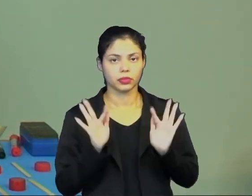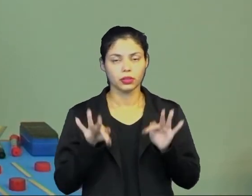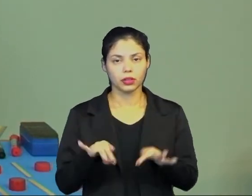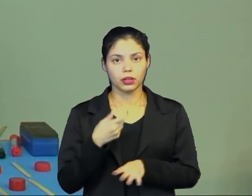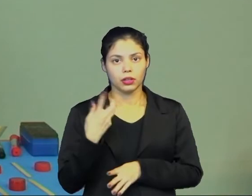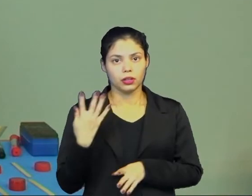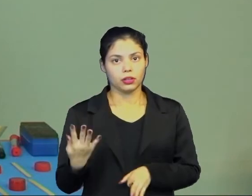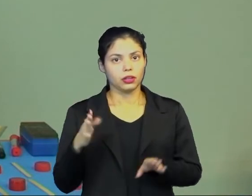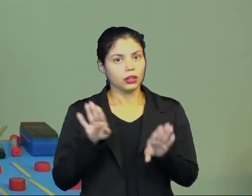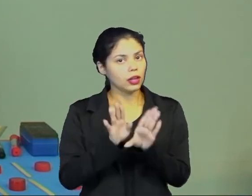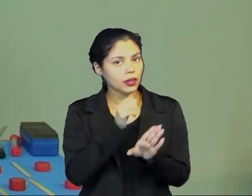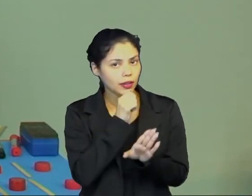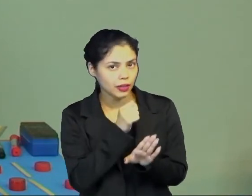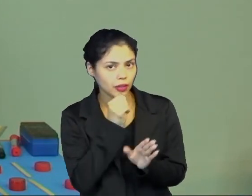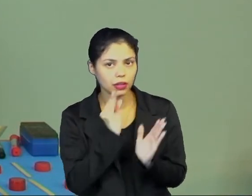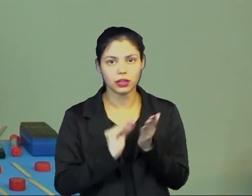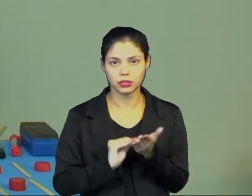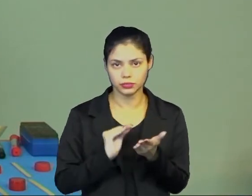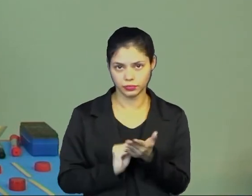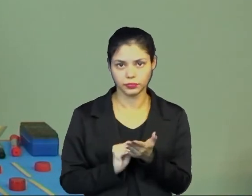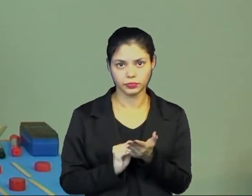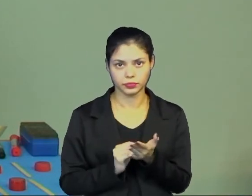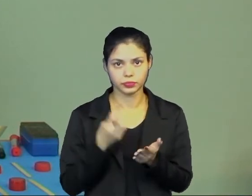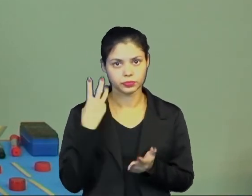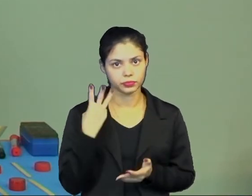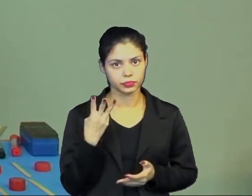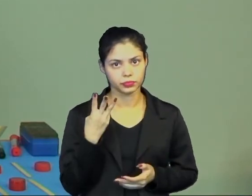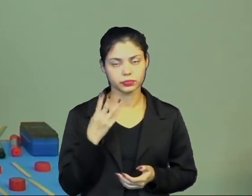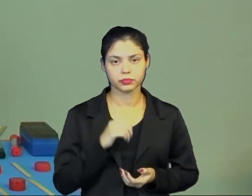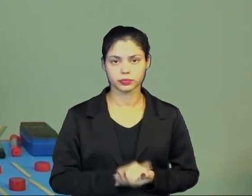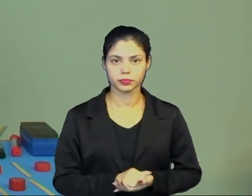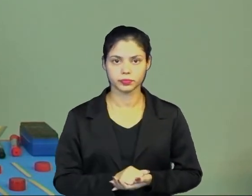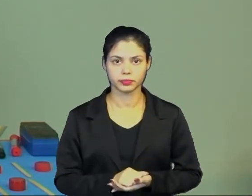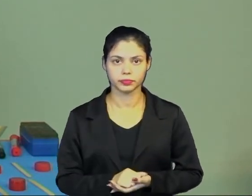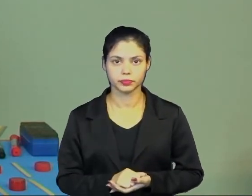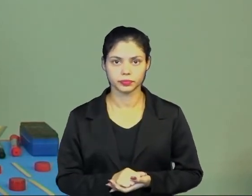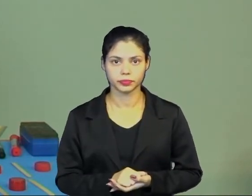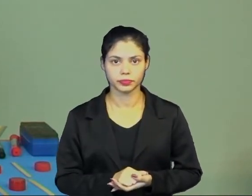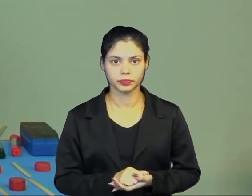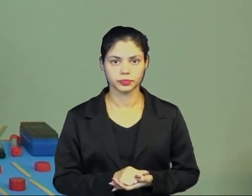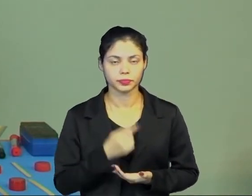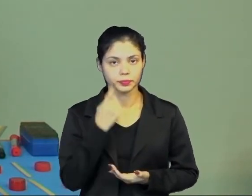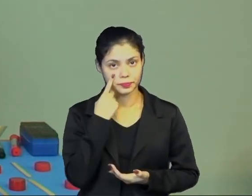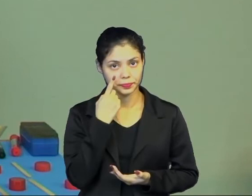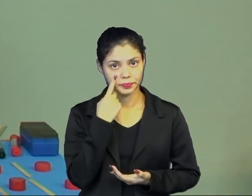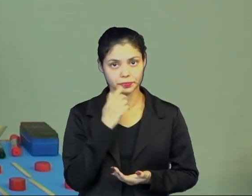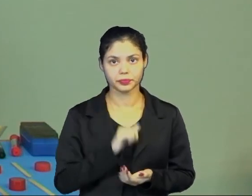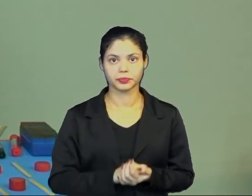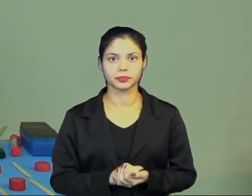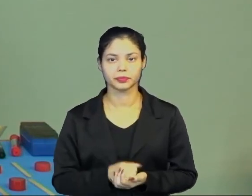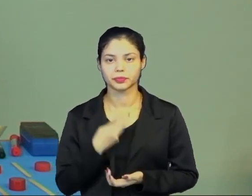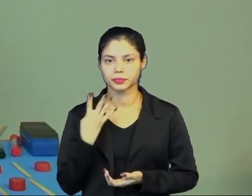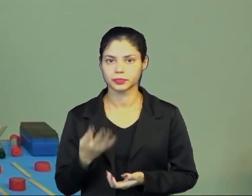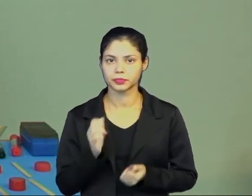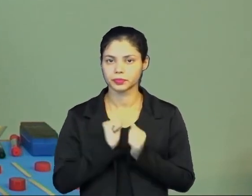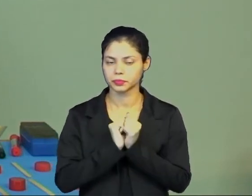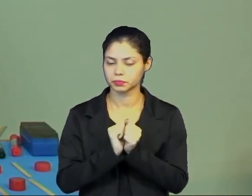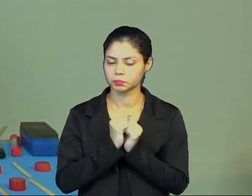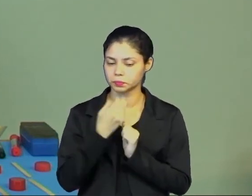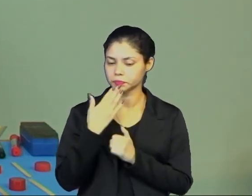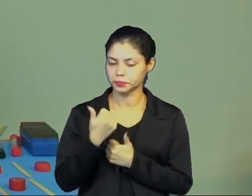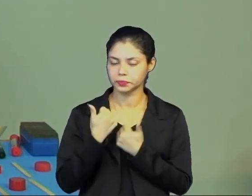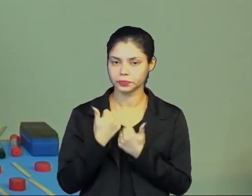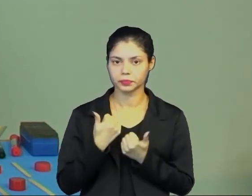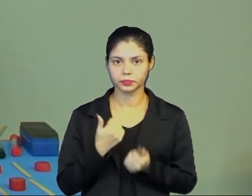de contar, ainda sobraram 3 palitos. Olha, vocês contaram muito